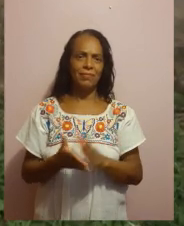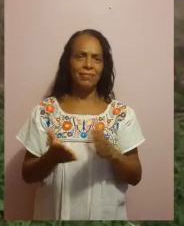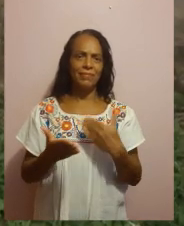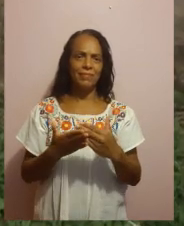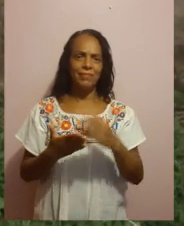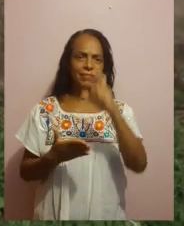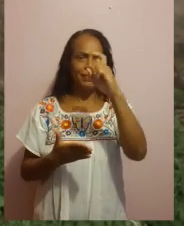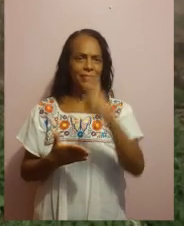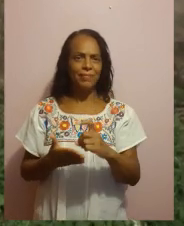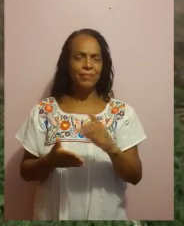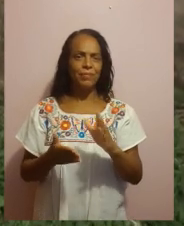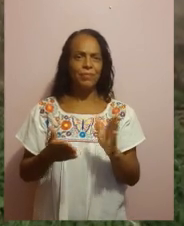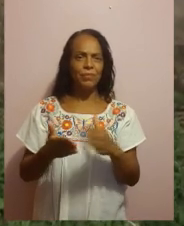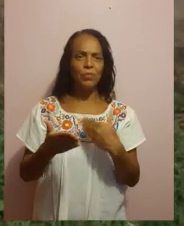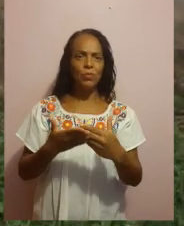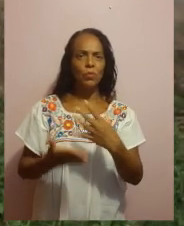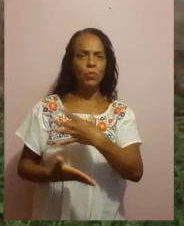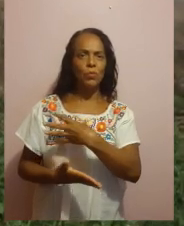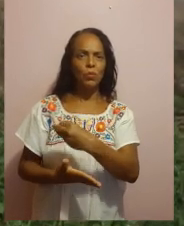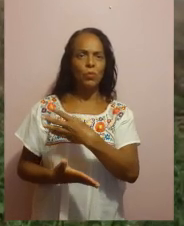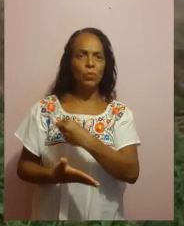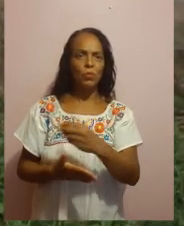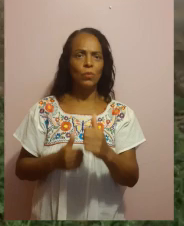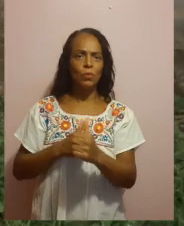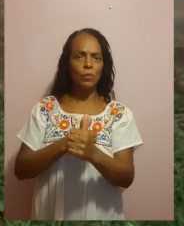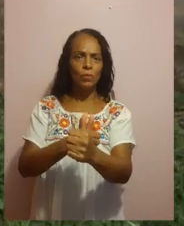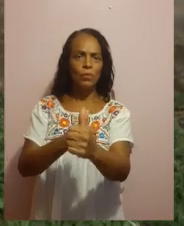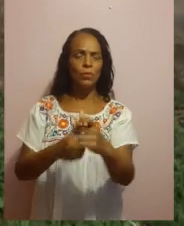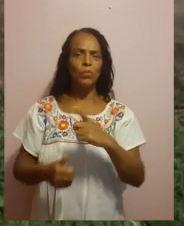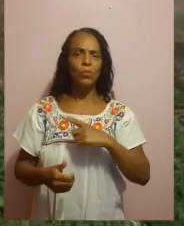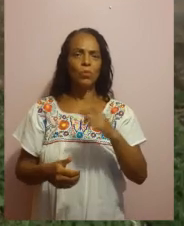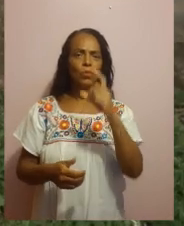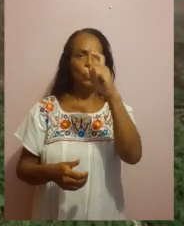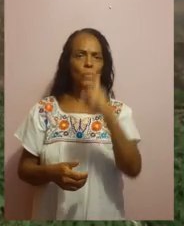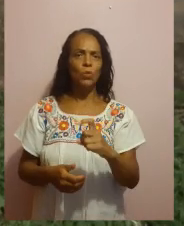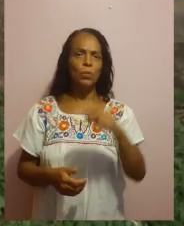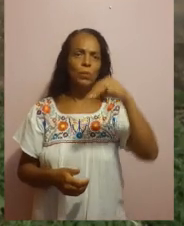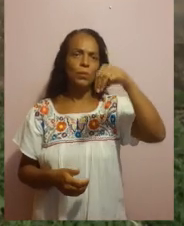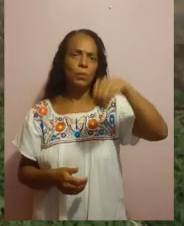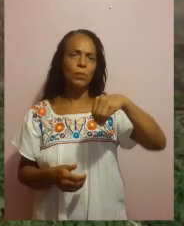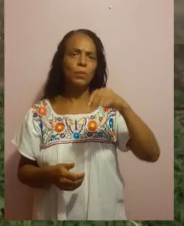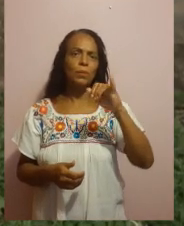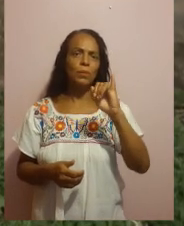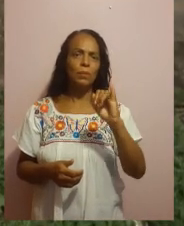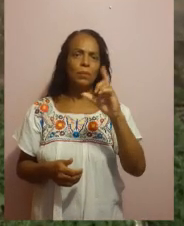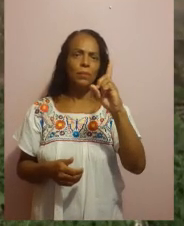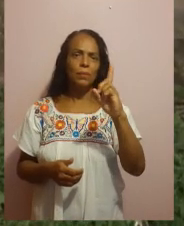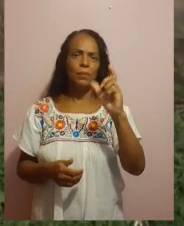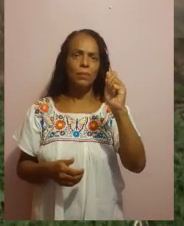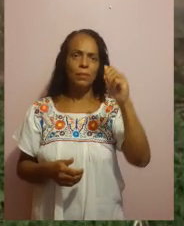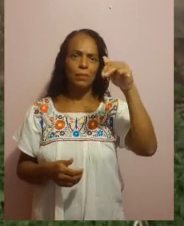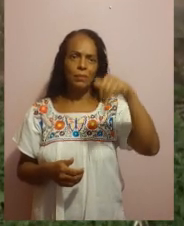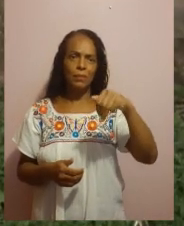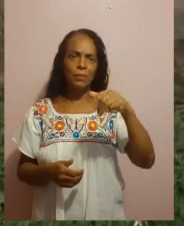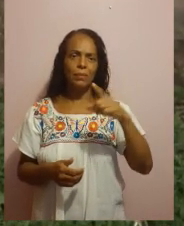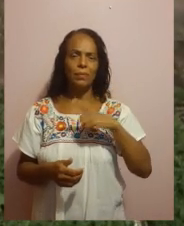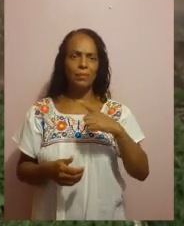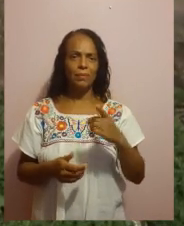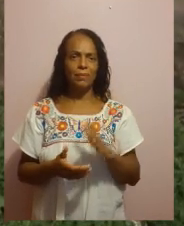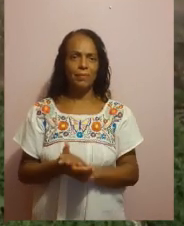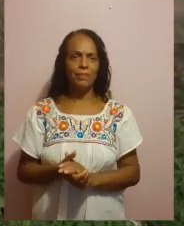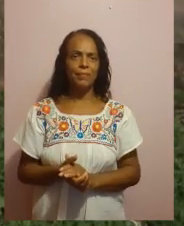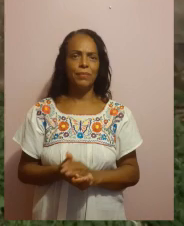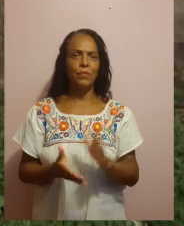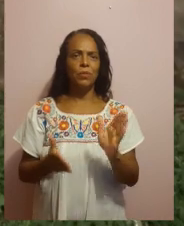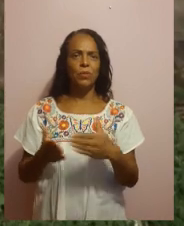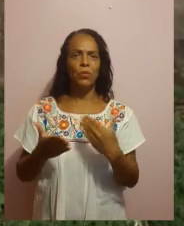somos Midã e somos seus herdeiros. Daí que ele então tirou